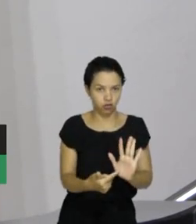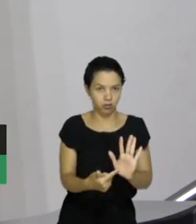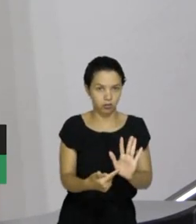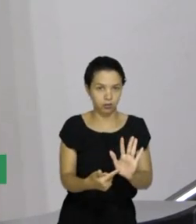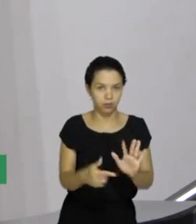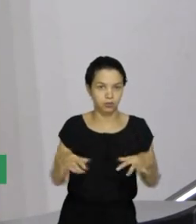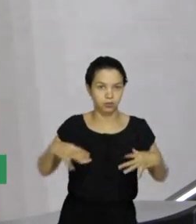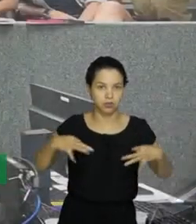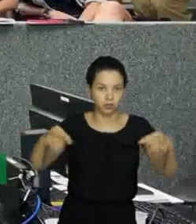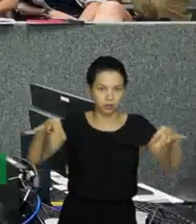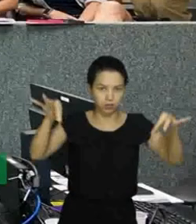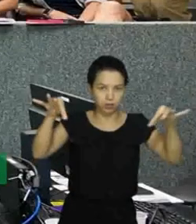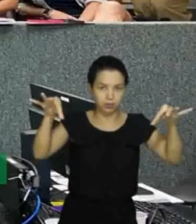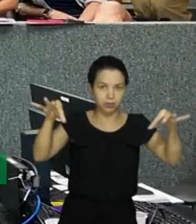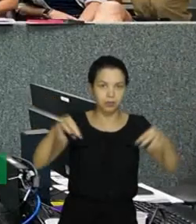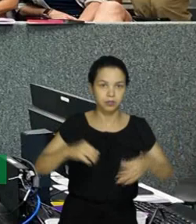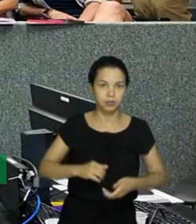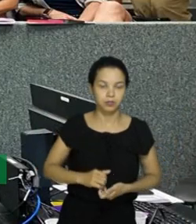camiseta